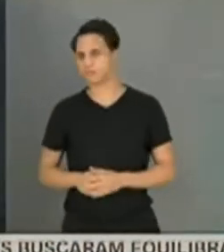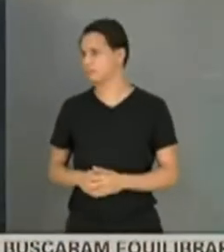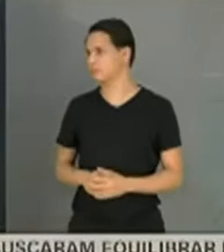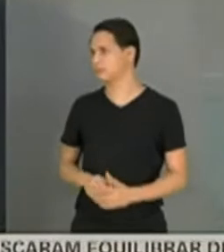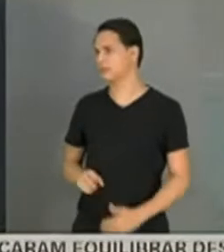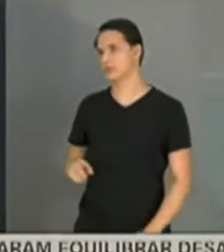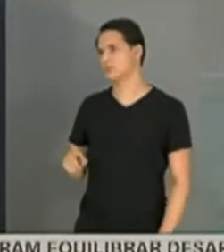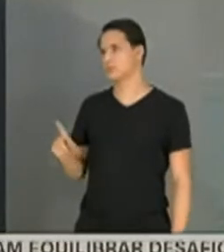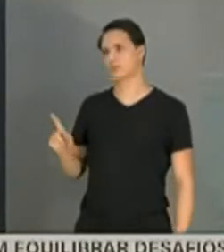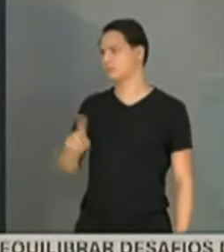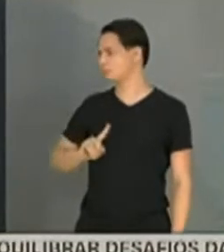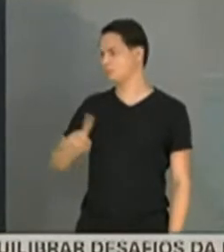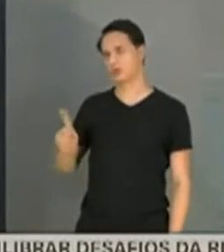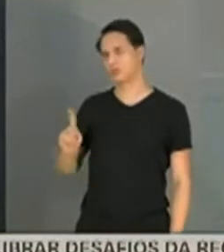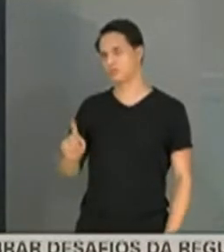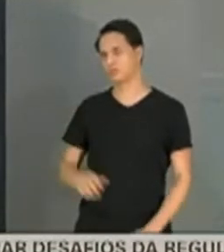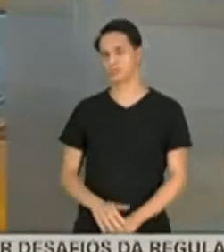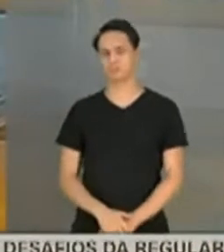senhor. Não tem? Não.